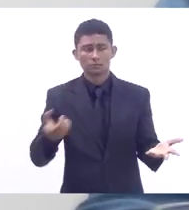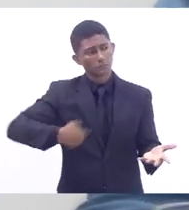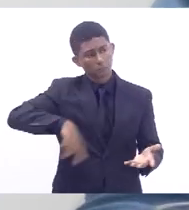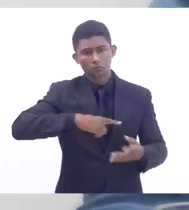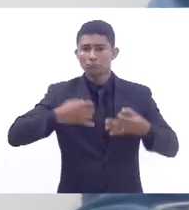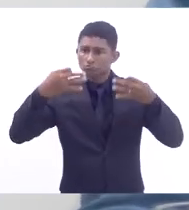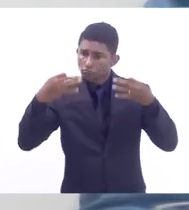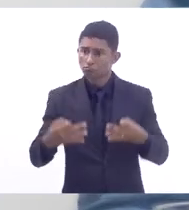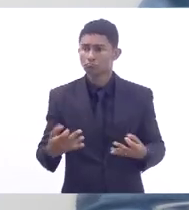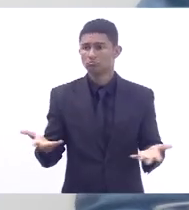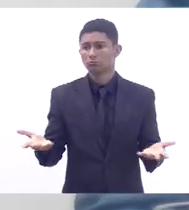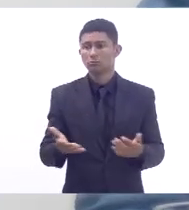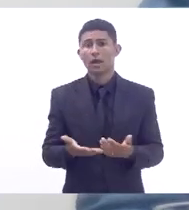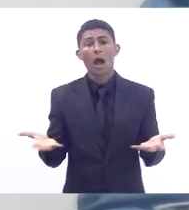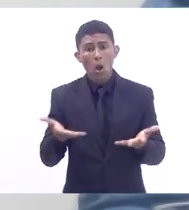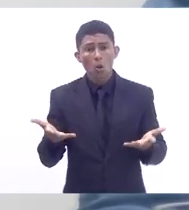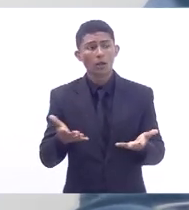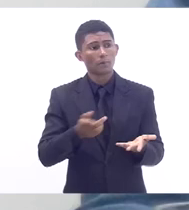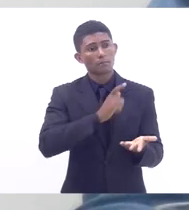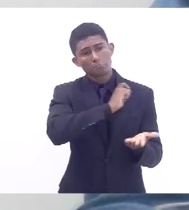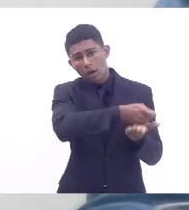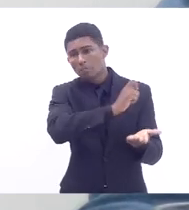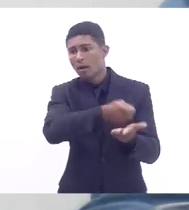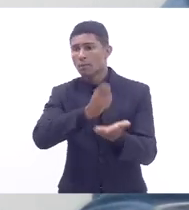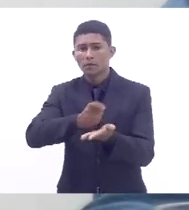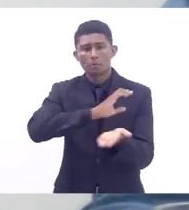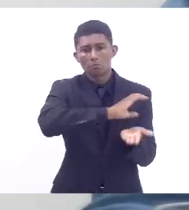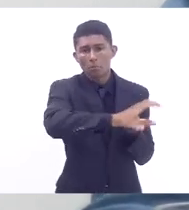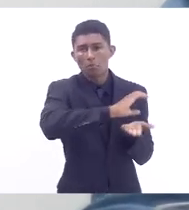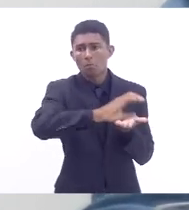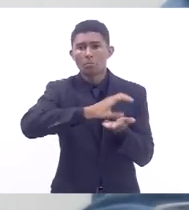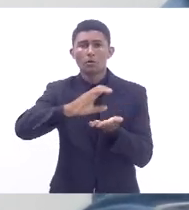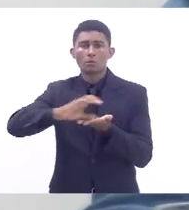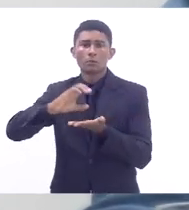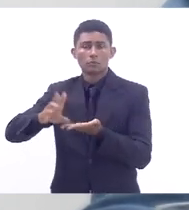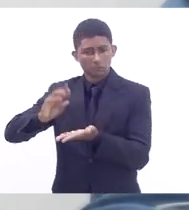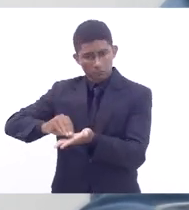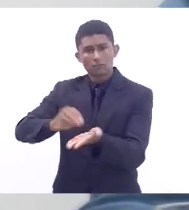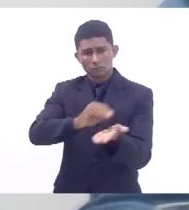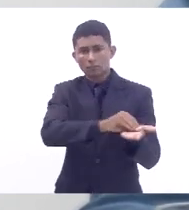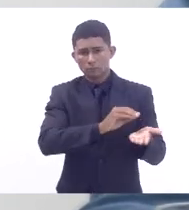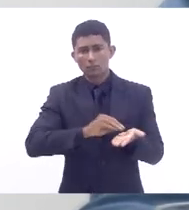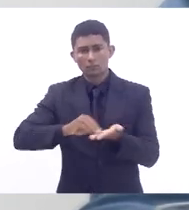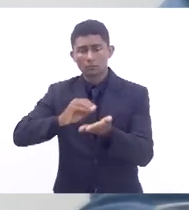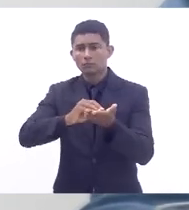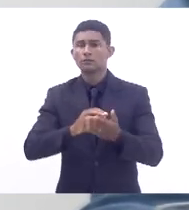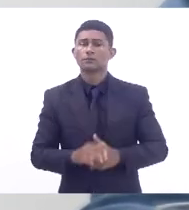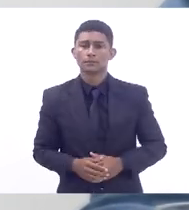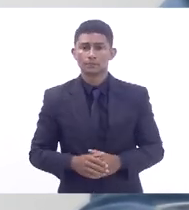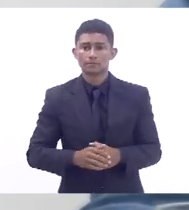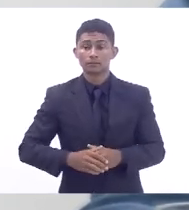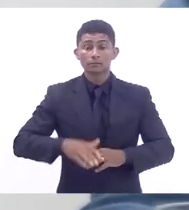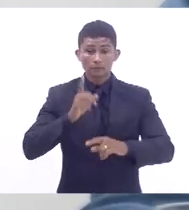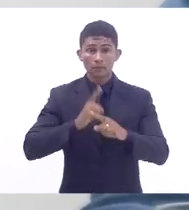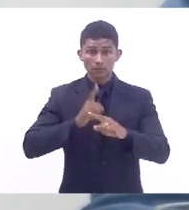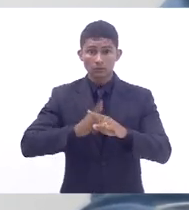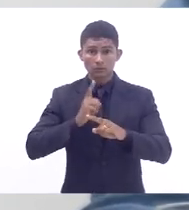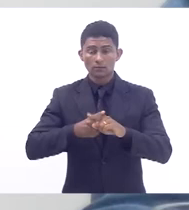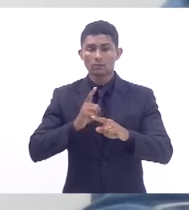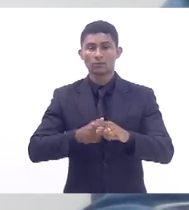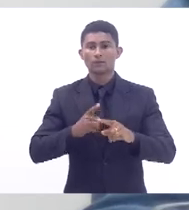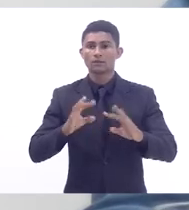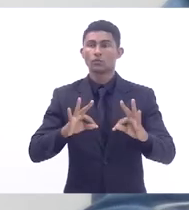a não ser o pagar porque todas as questões respondidas por dentro do